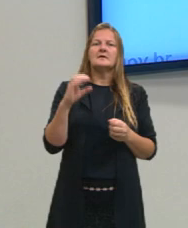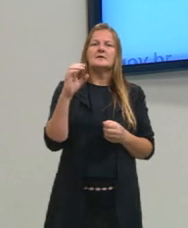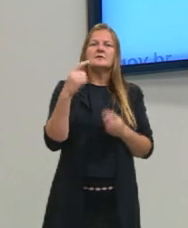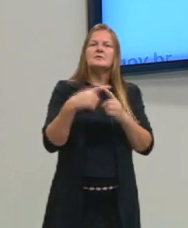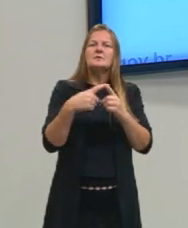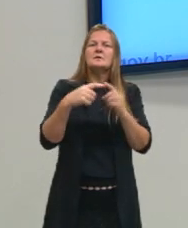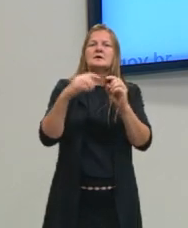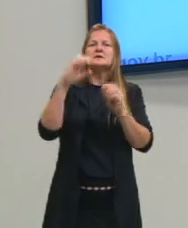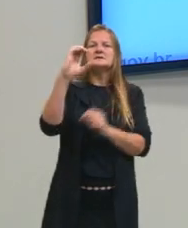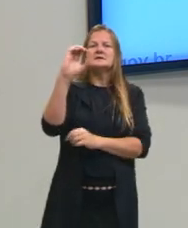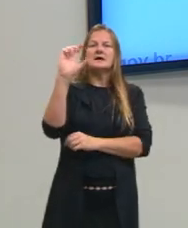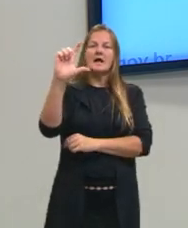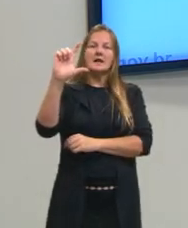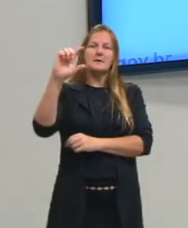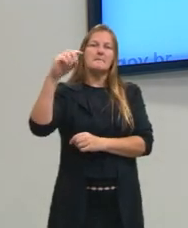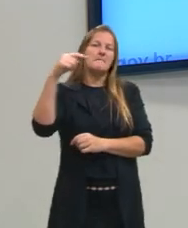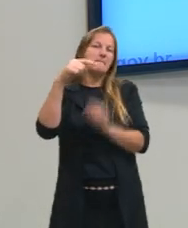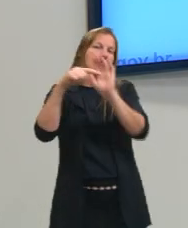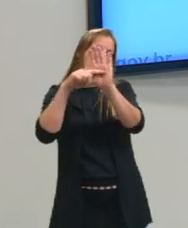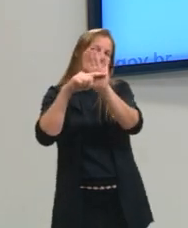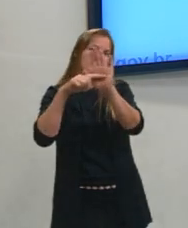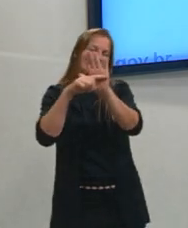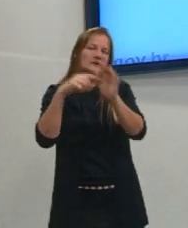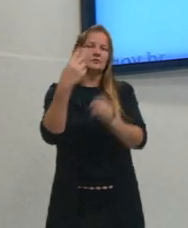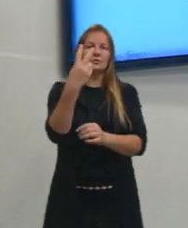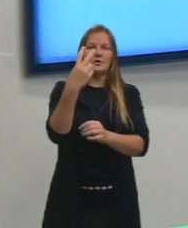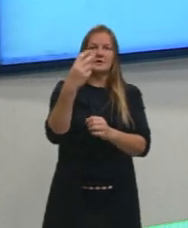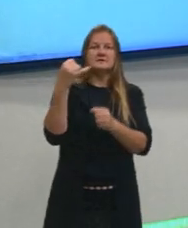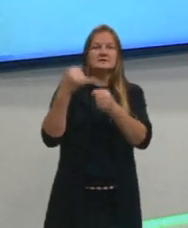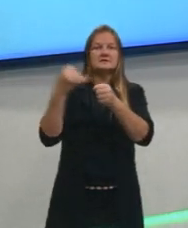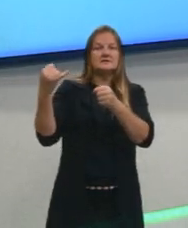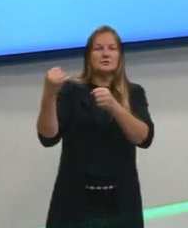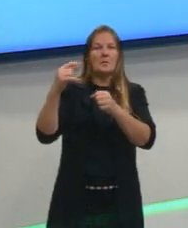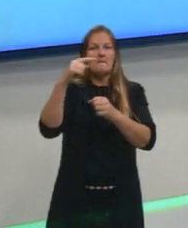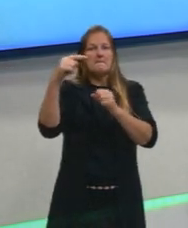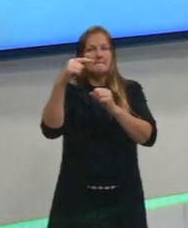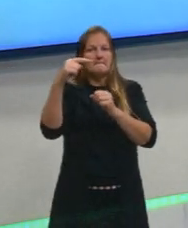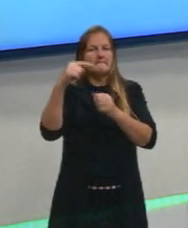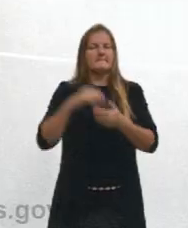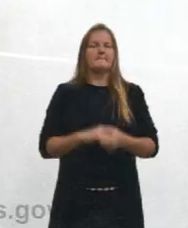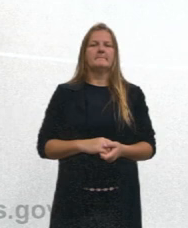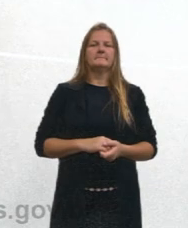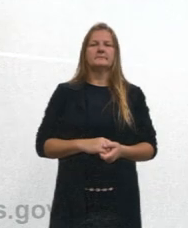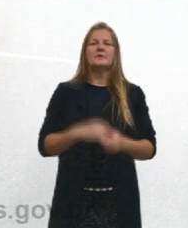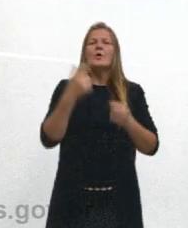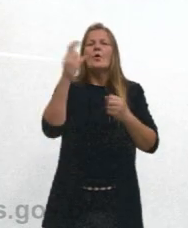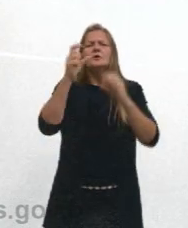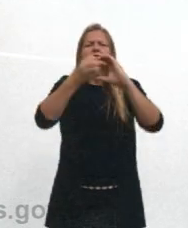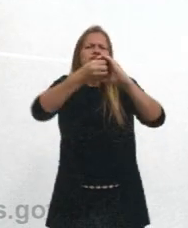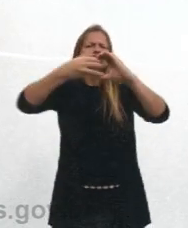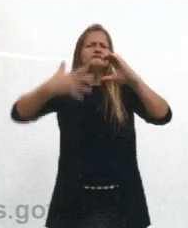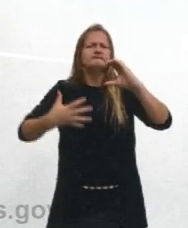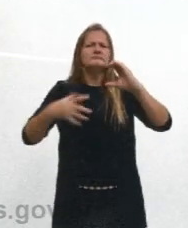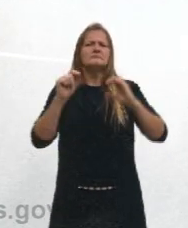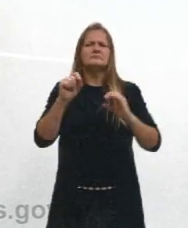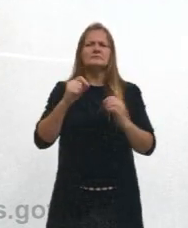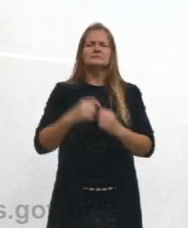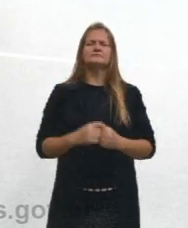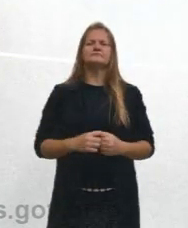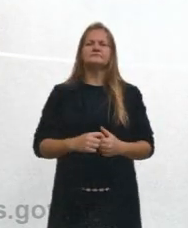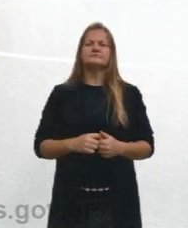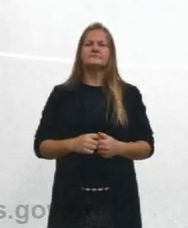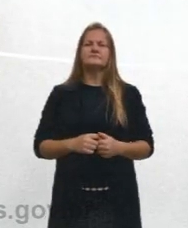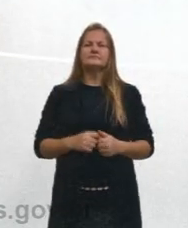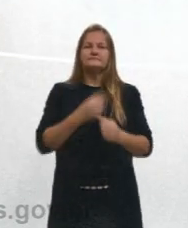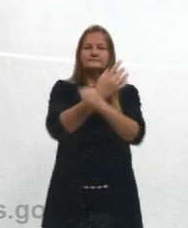tele menos certo Dois Anos Outra característica dos ácidos além de ser essa